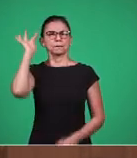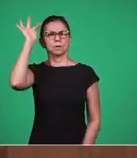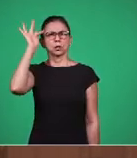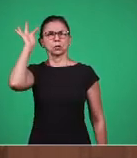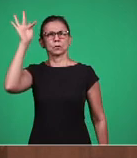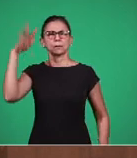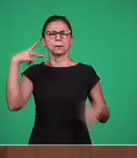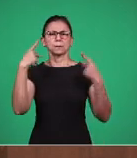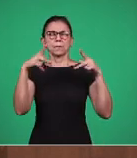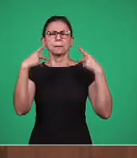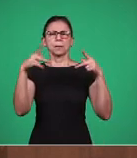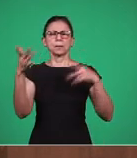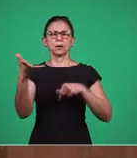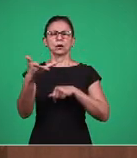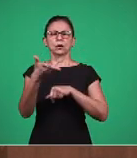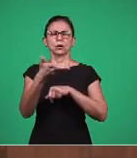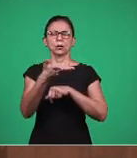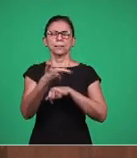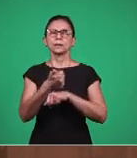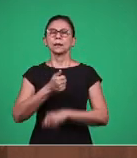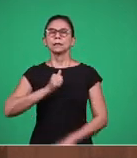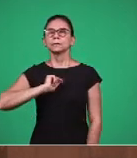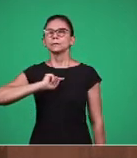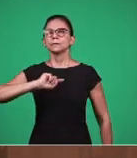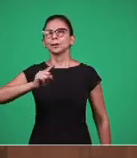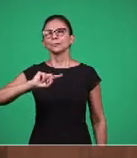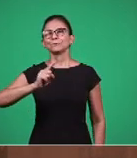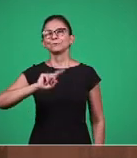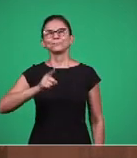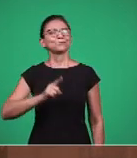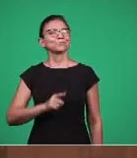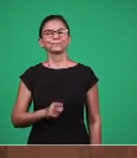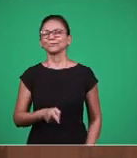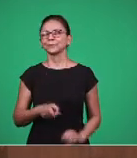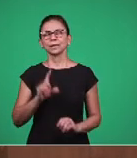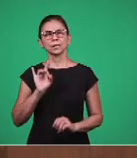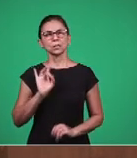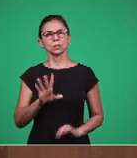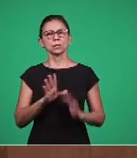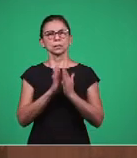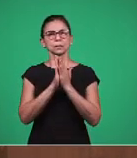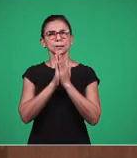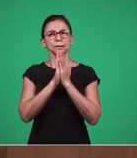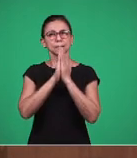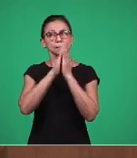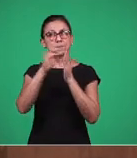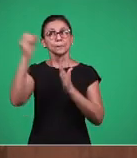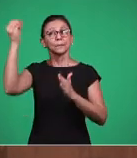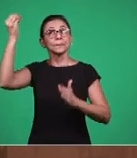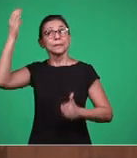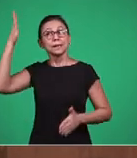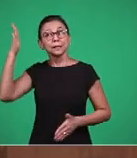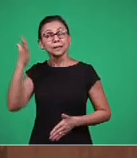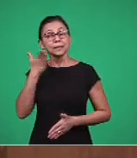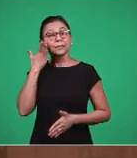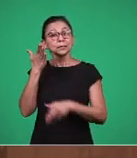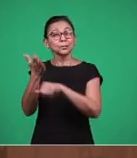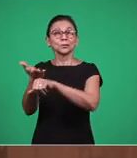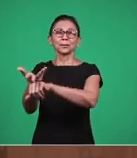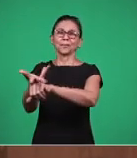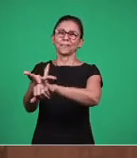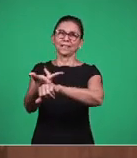funciona. O que vai funcionar é palavra revelada. É isso que você precisa saber. Você